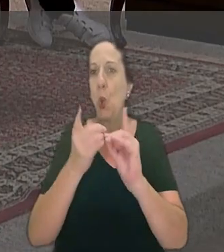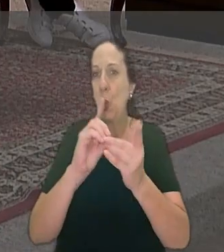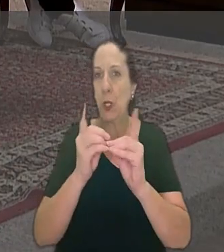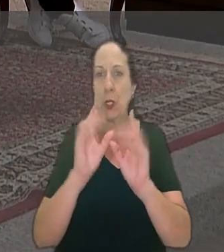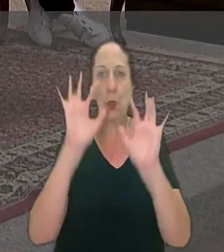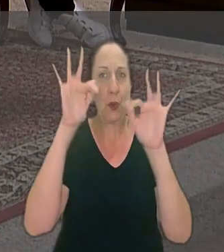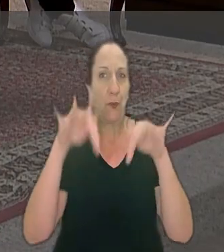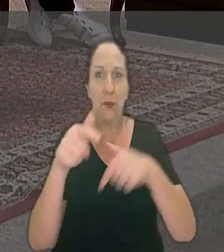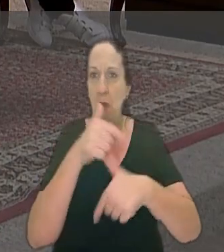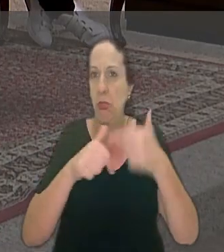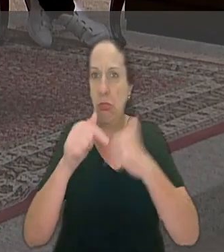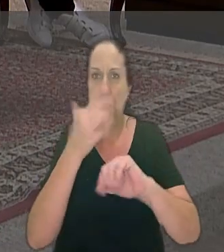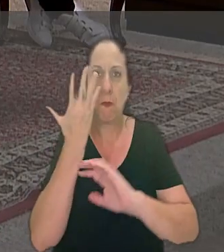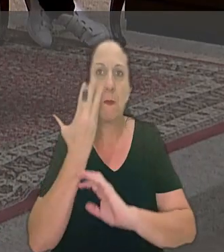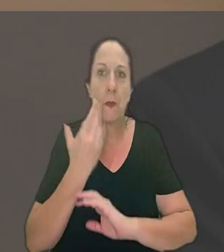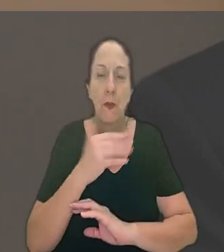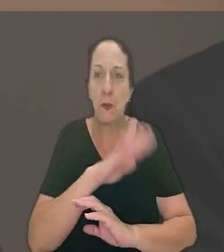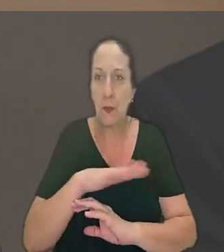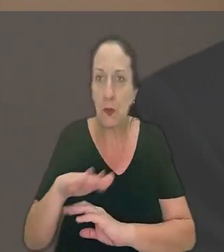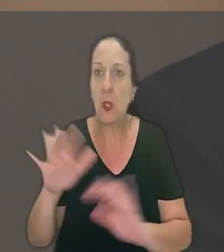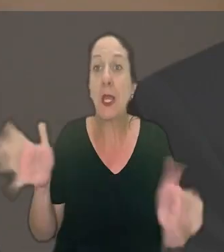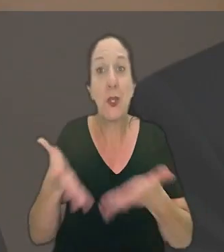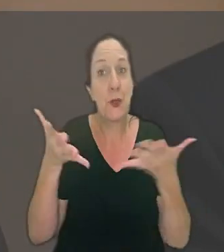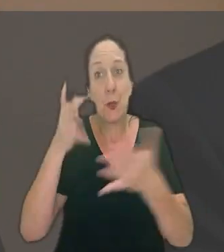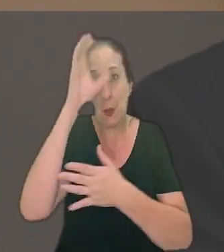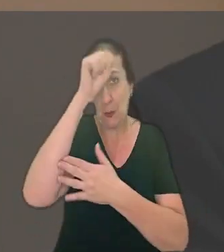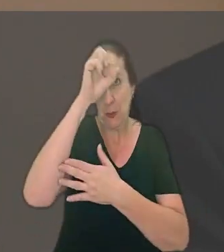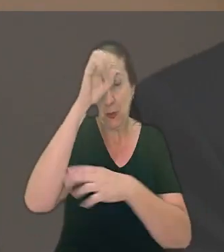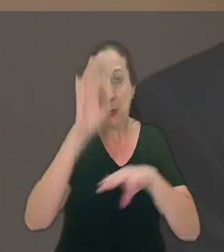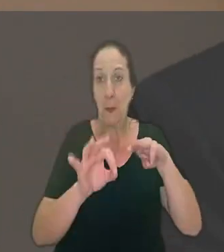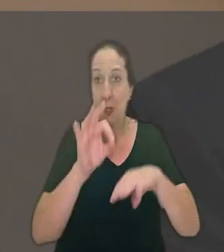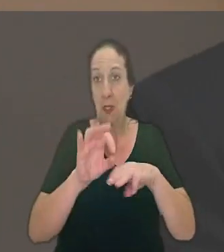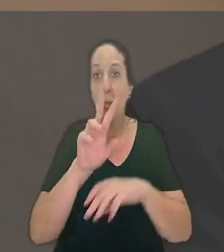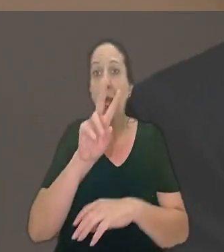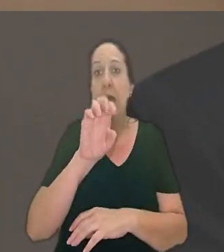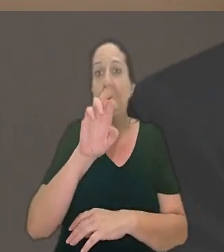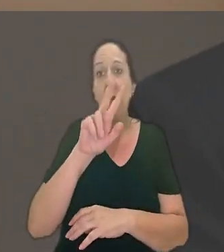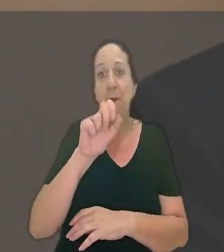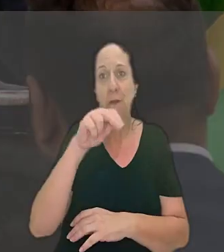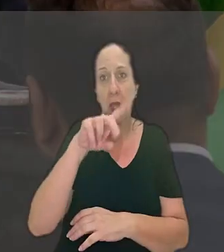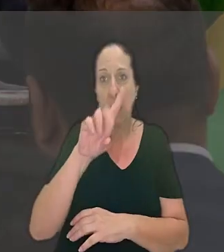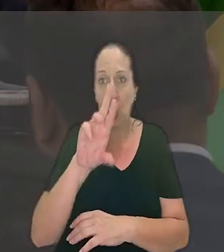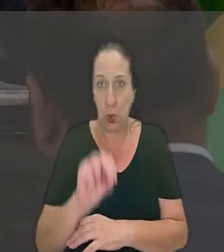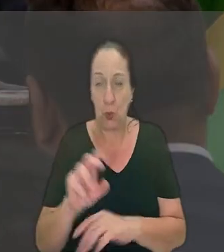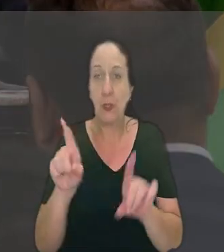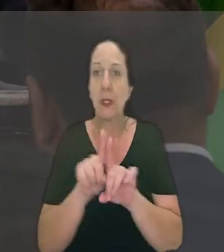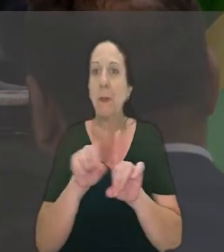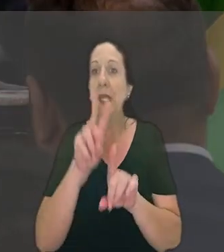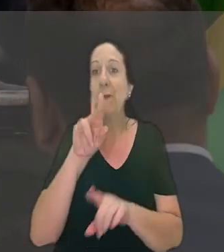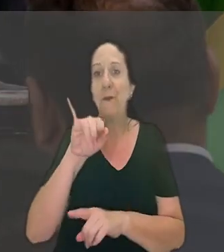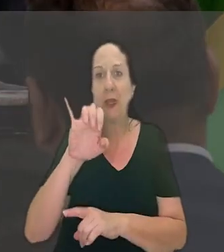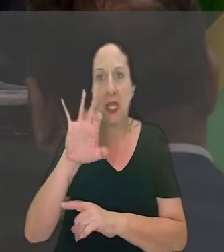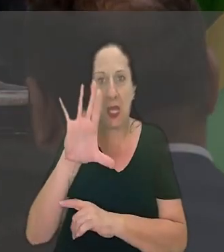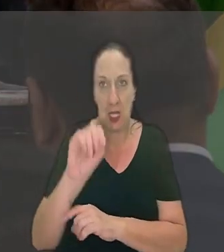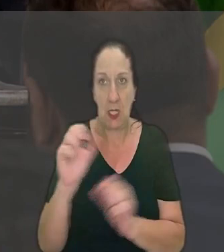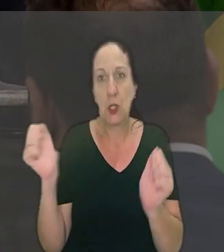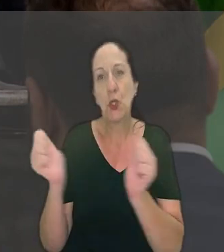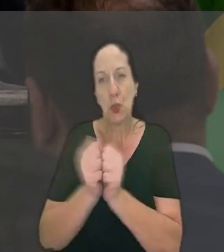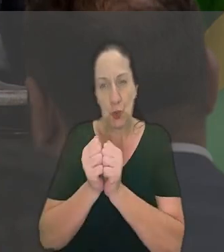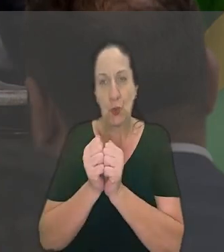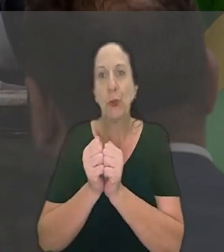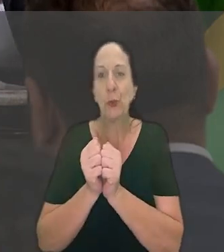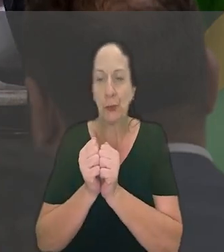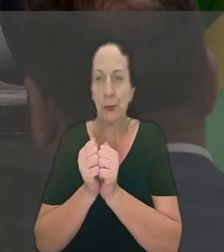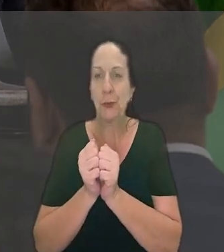coordenador do Programa de Combate ao Trabalho Infantil e de Estímulo à Aprendizagem, ministro Evandro Valadão, e o ministro Vieira de Melo Filho também